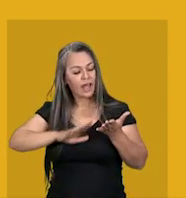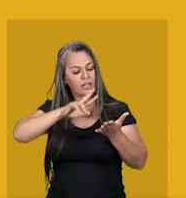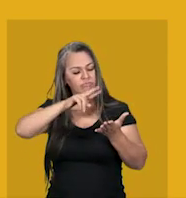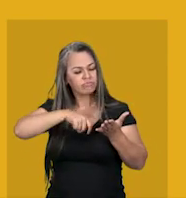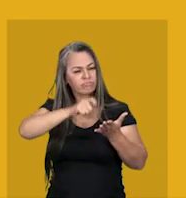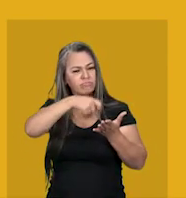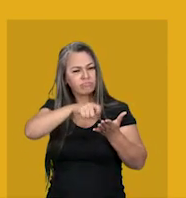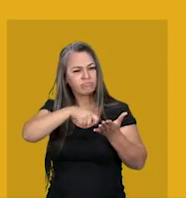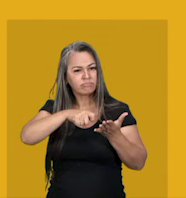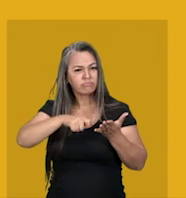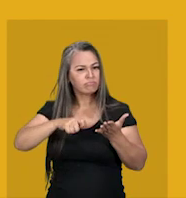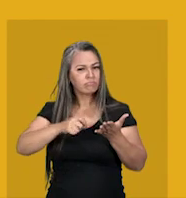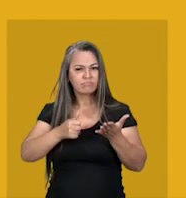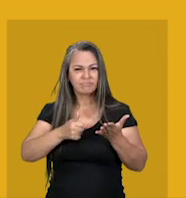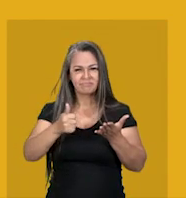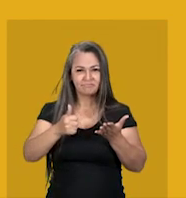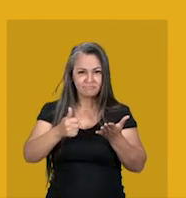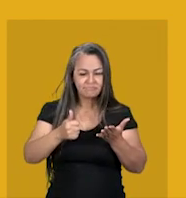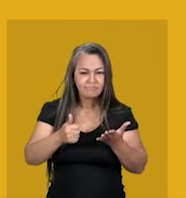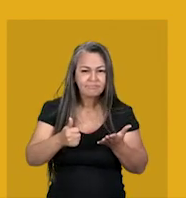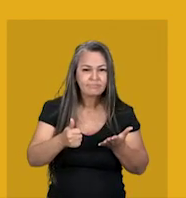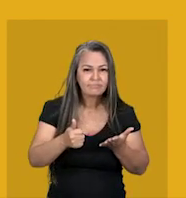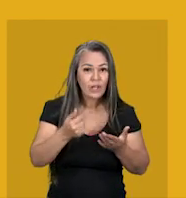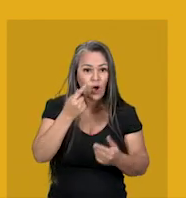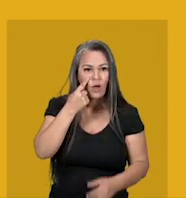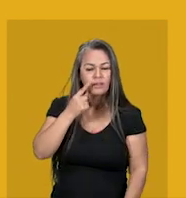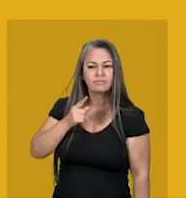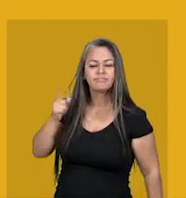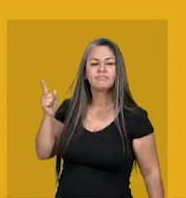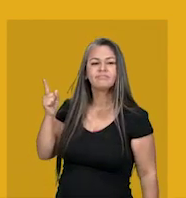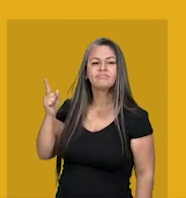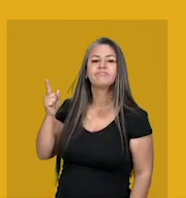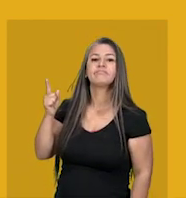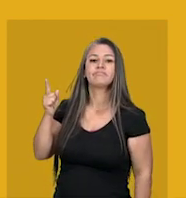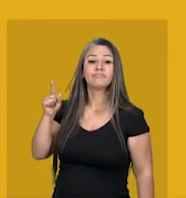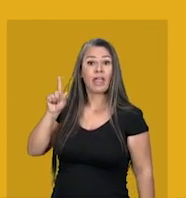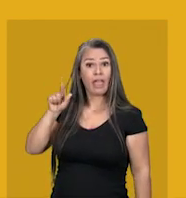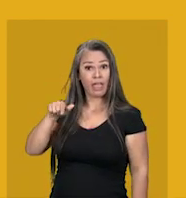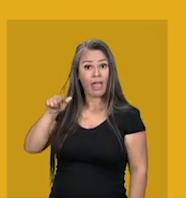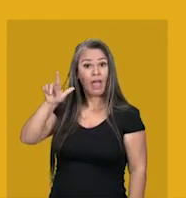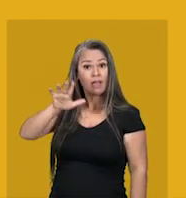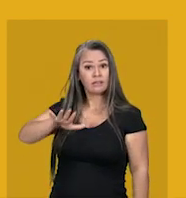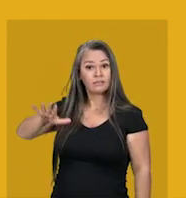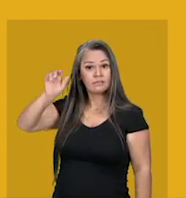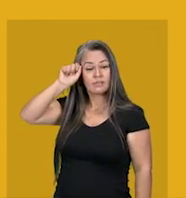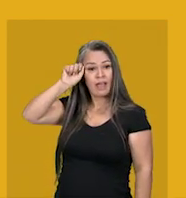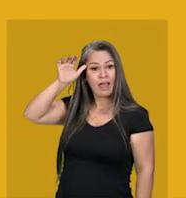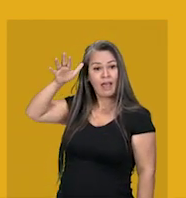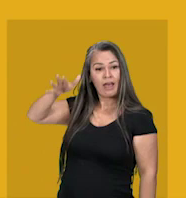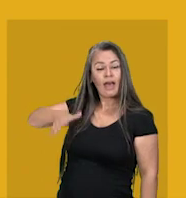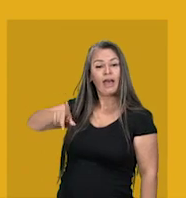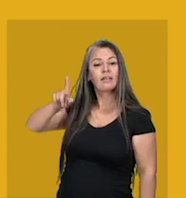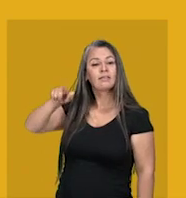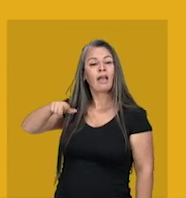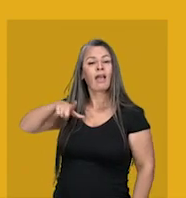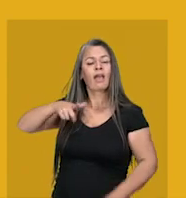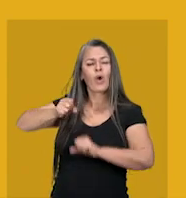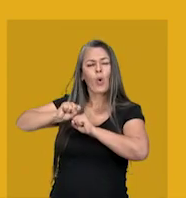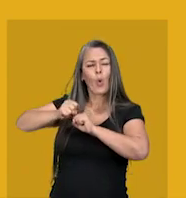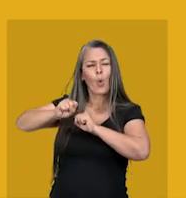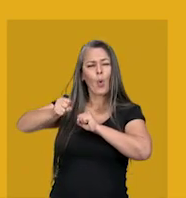PET 3 aí, tá? Então, para começar lá, o continente africano é reconhecido por sua vasta área